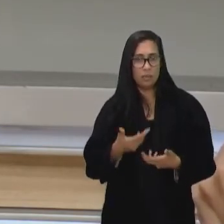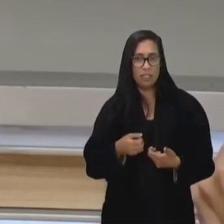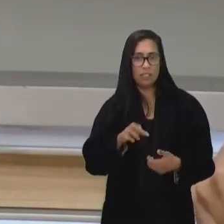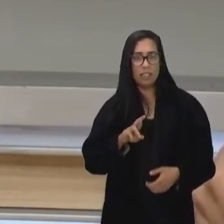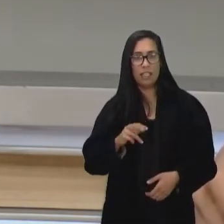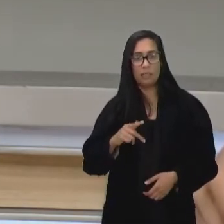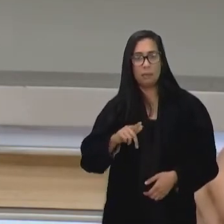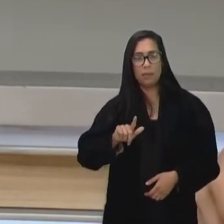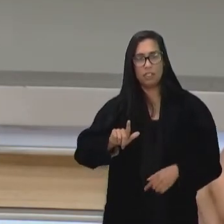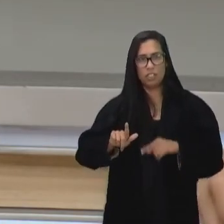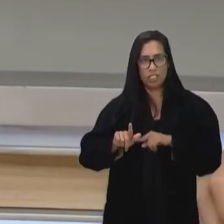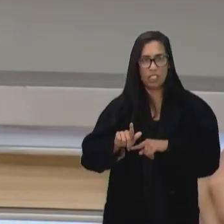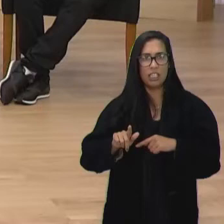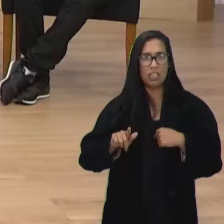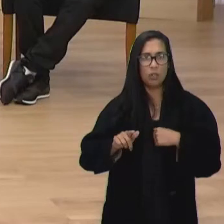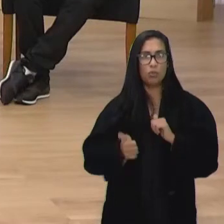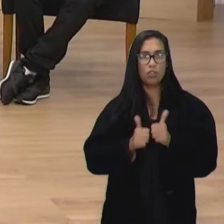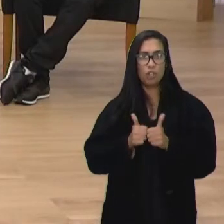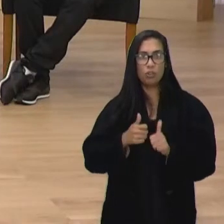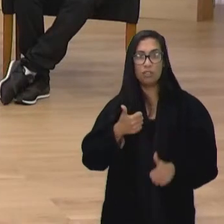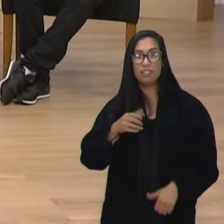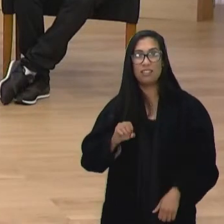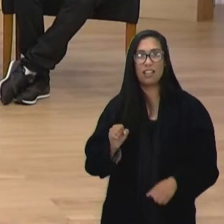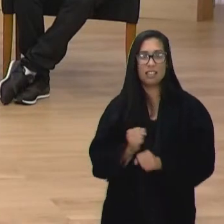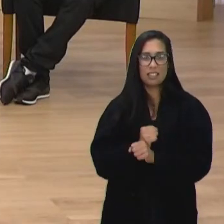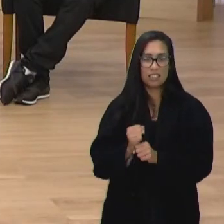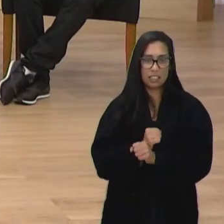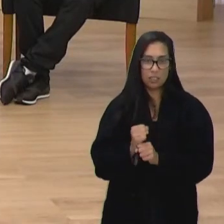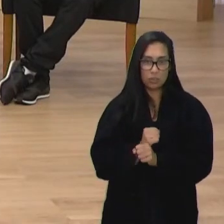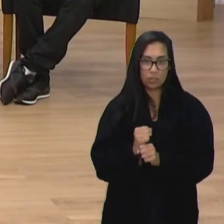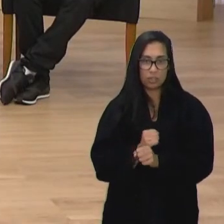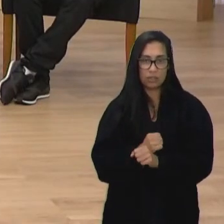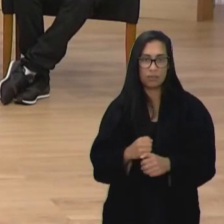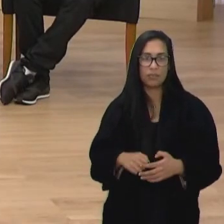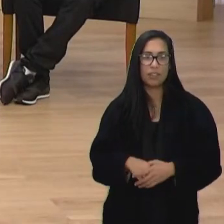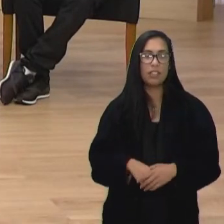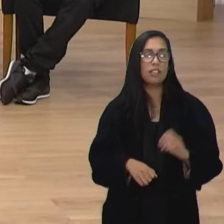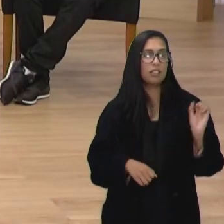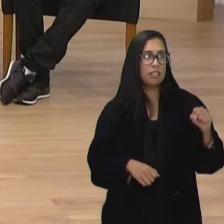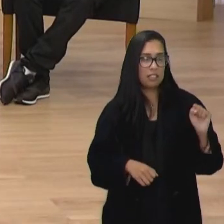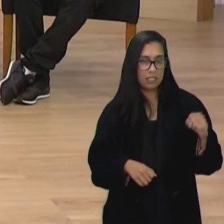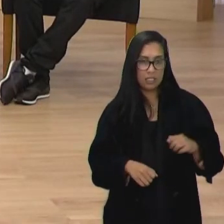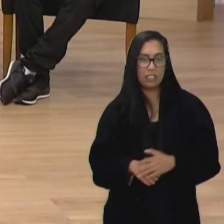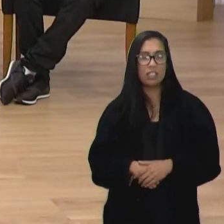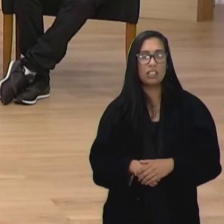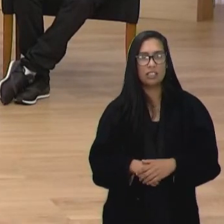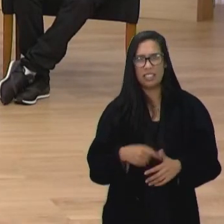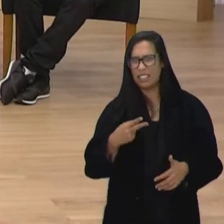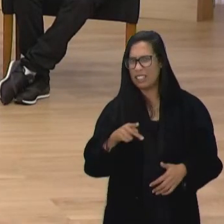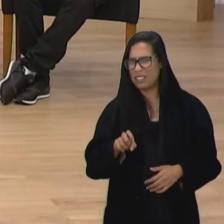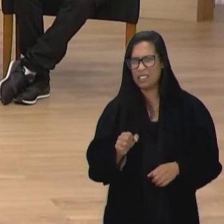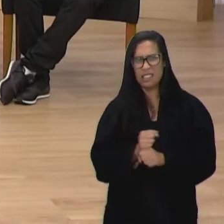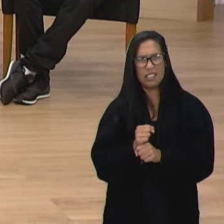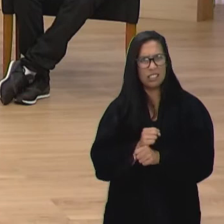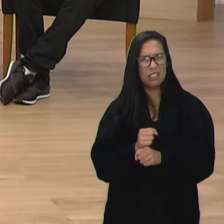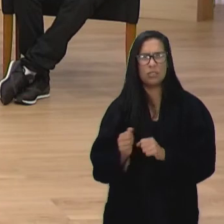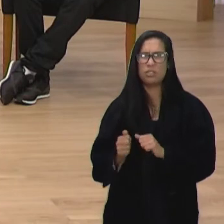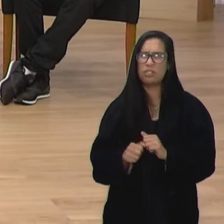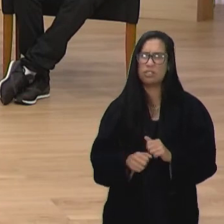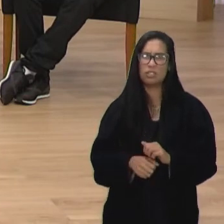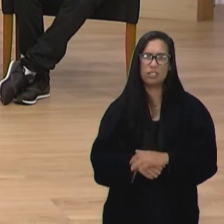10 anos. Só. Isso eu já vi, sim. Já vi até caso de 15 anos. Isso. Porque,